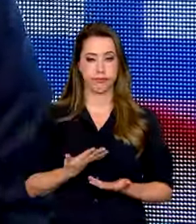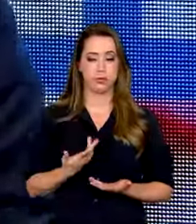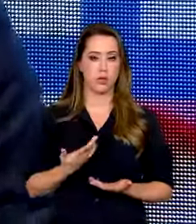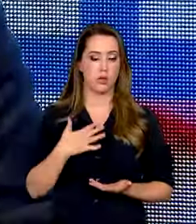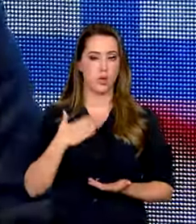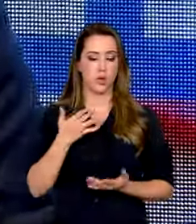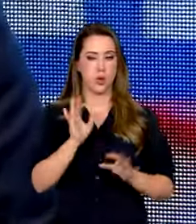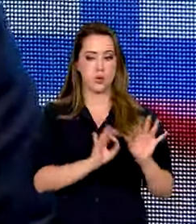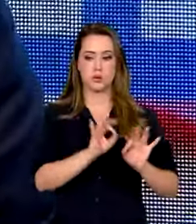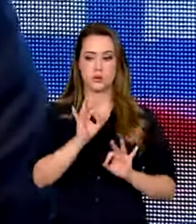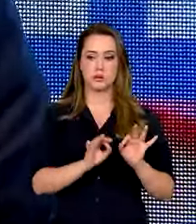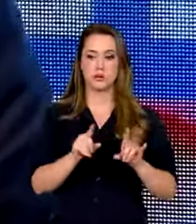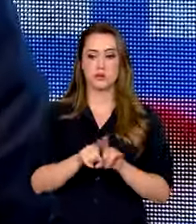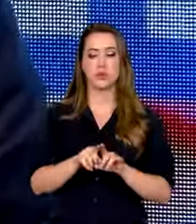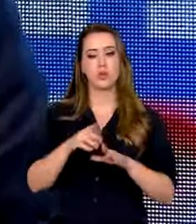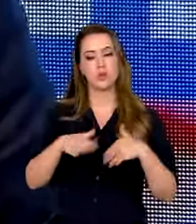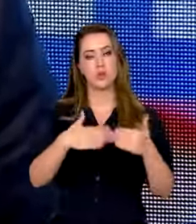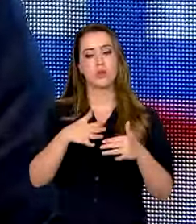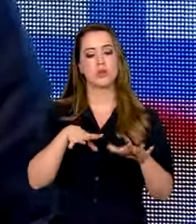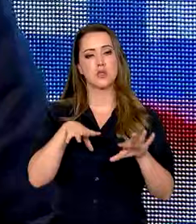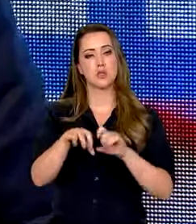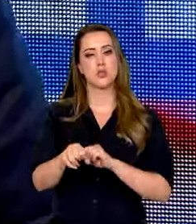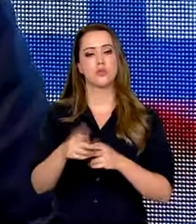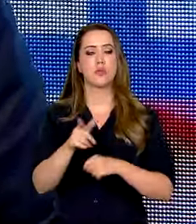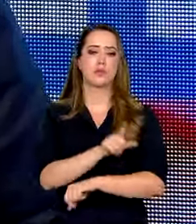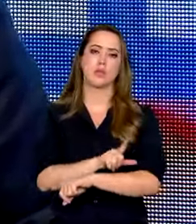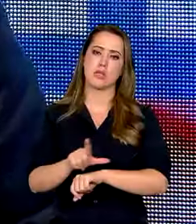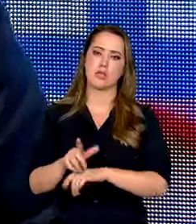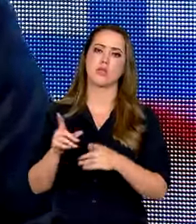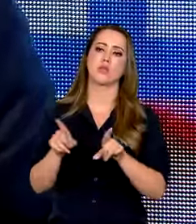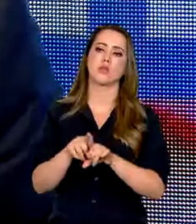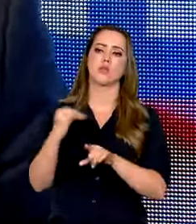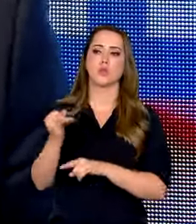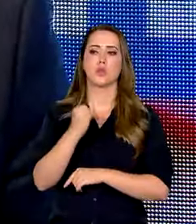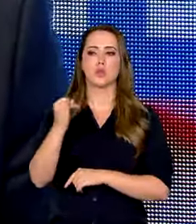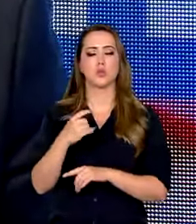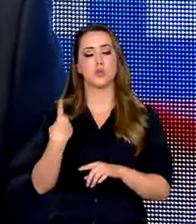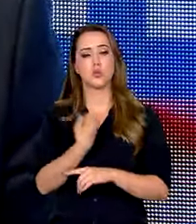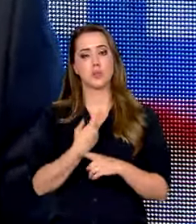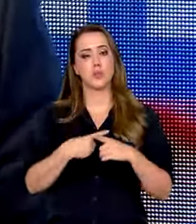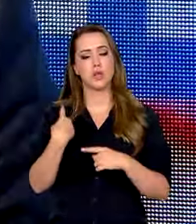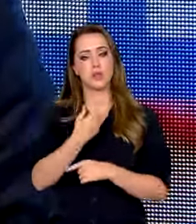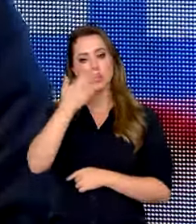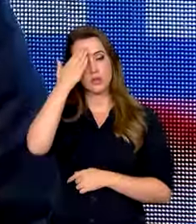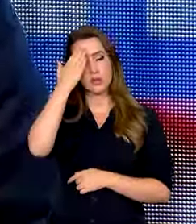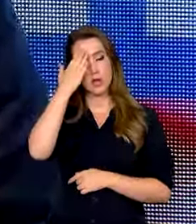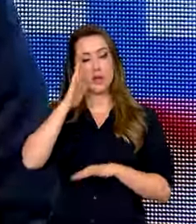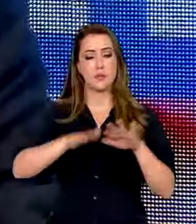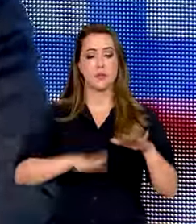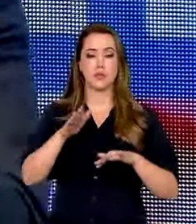o ordenamento e acompanhamento do processo de formação na licenciatura isso é muito importante a gente sabe que infelizmente na maioria das